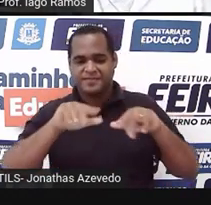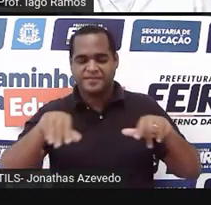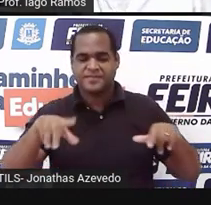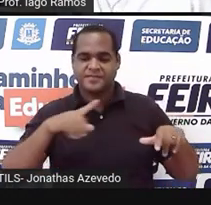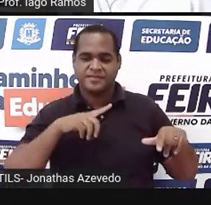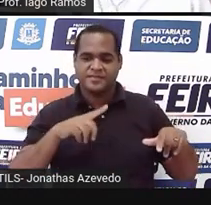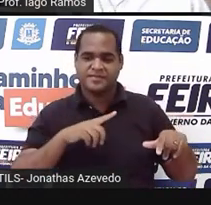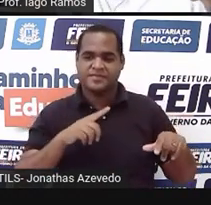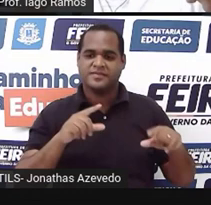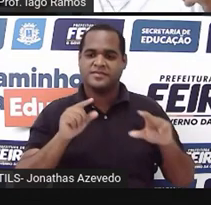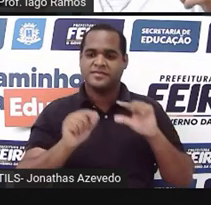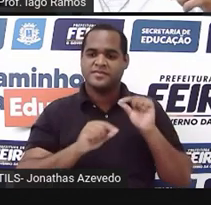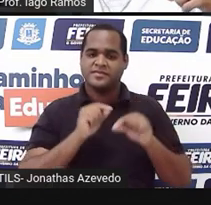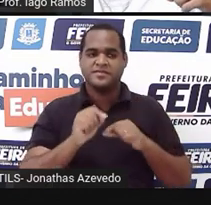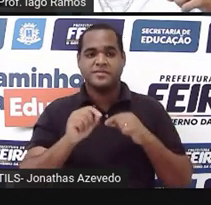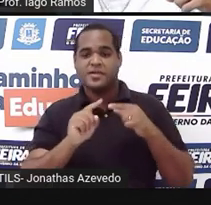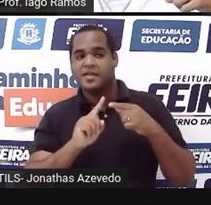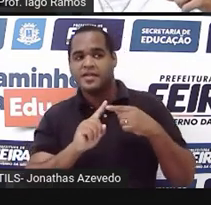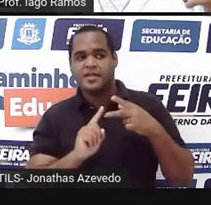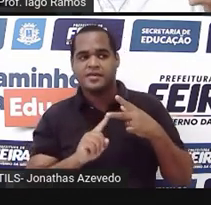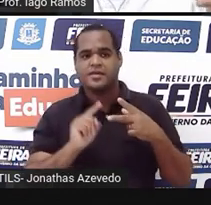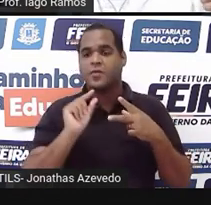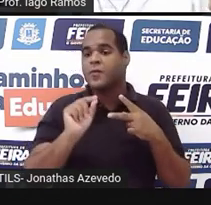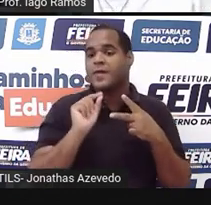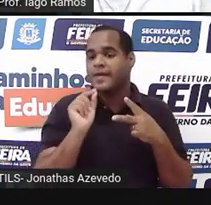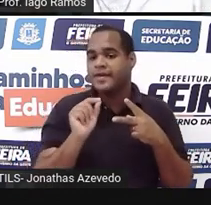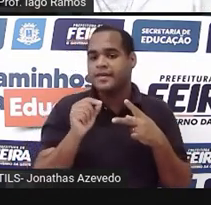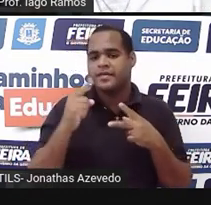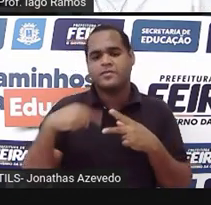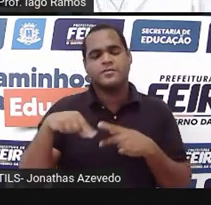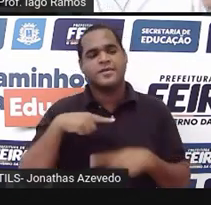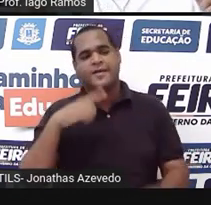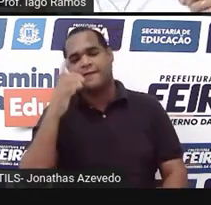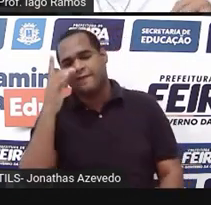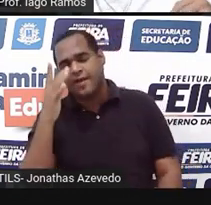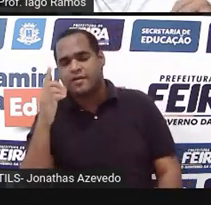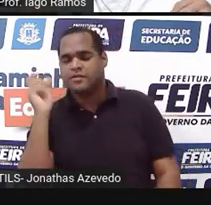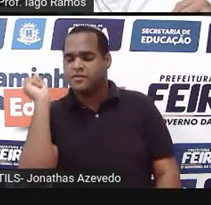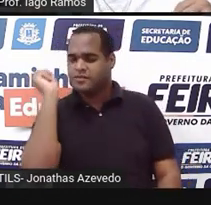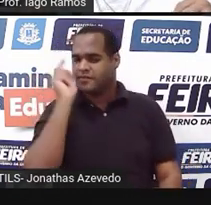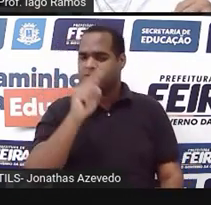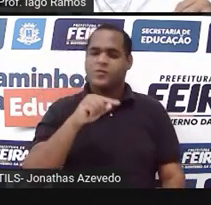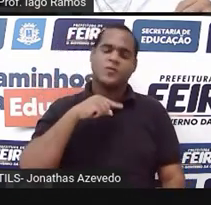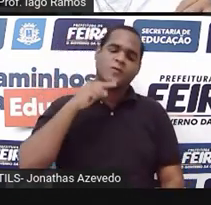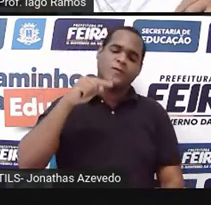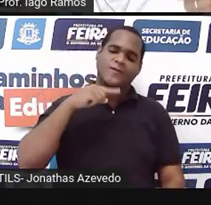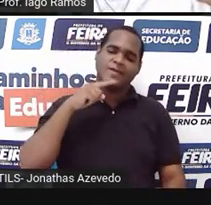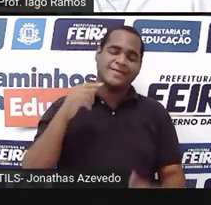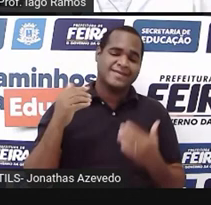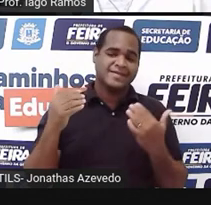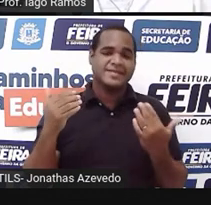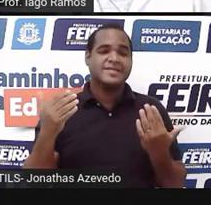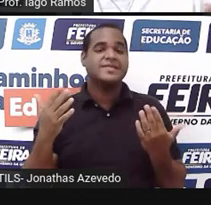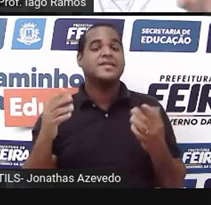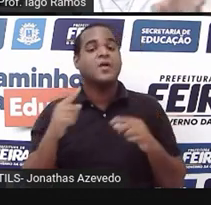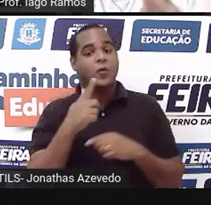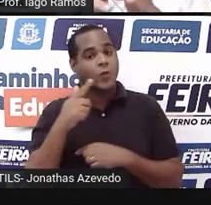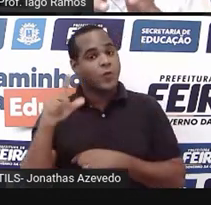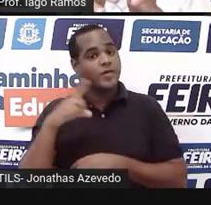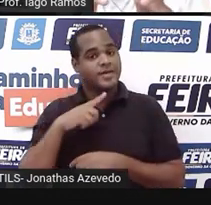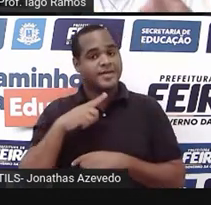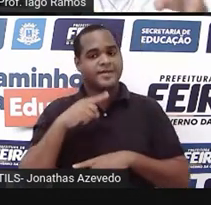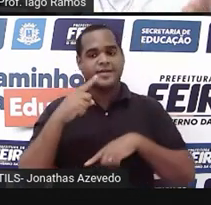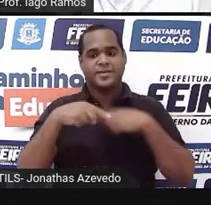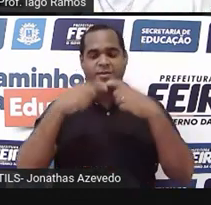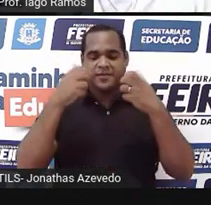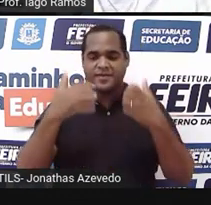entendeu melhor onde é que ficou devendo mais um pouquinho onde é que foi mais fácil de ter mais dúvida tá e a outra aqui